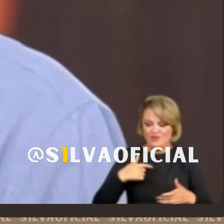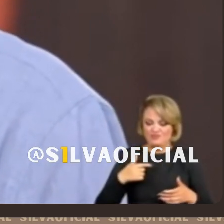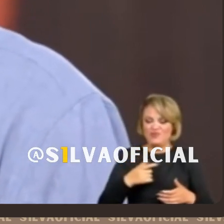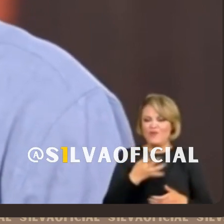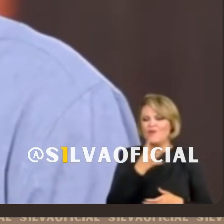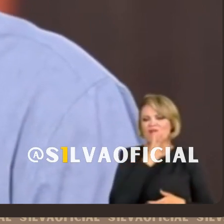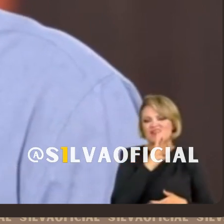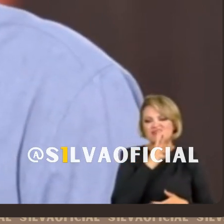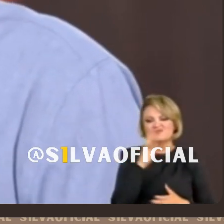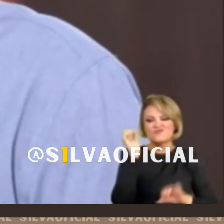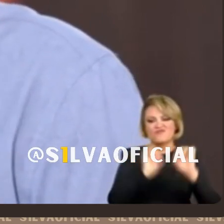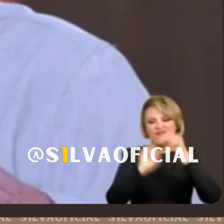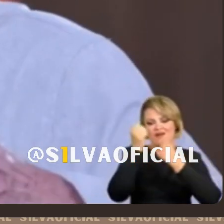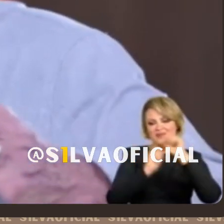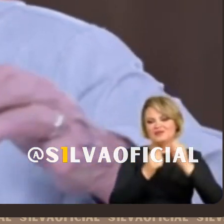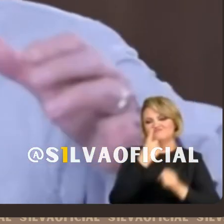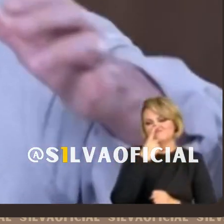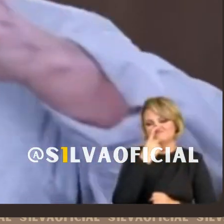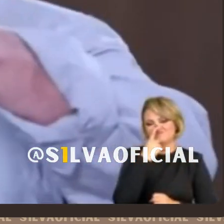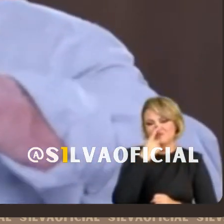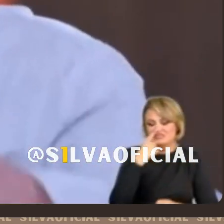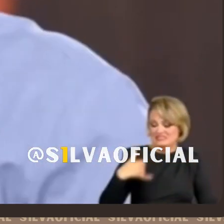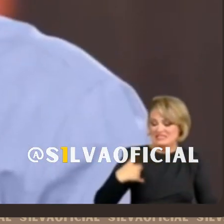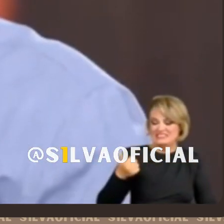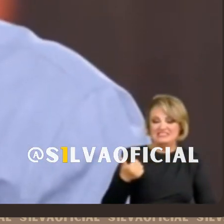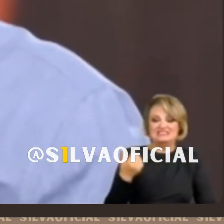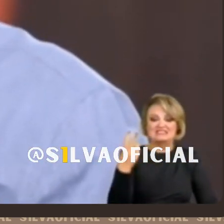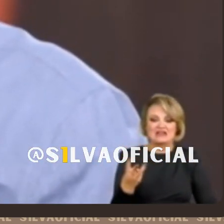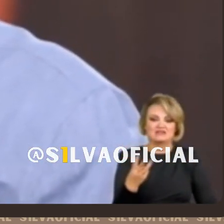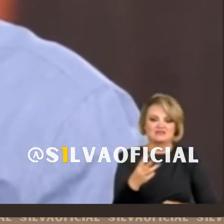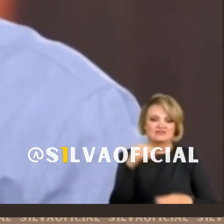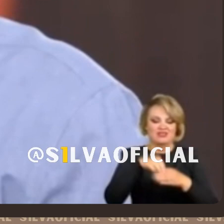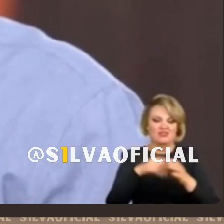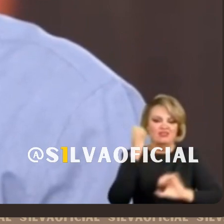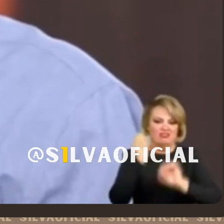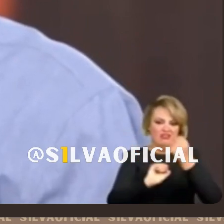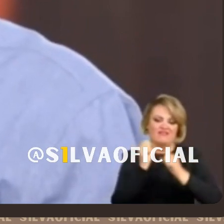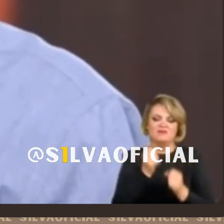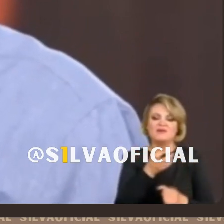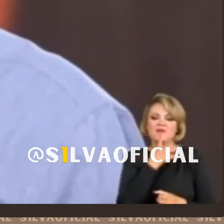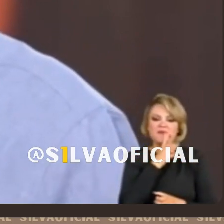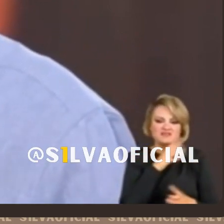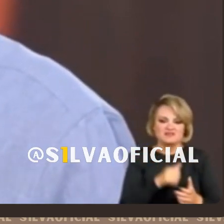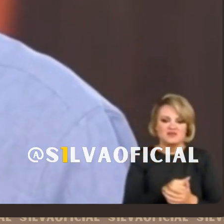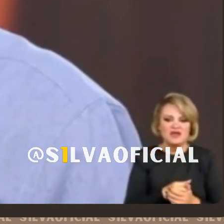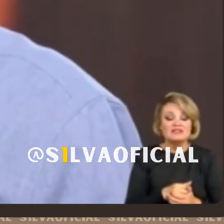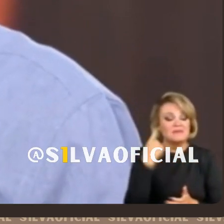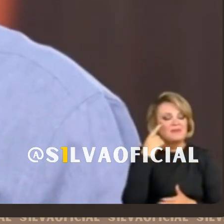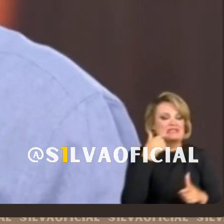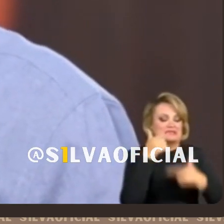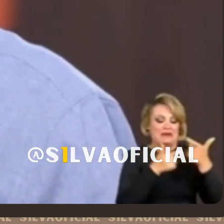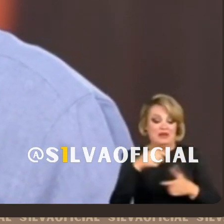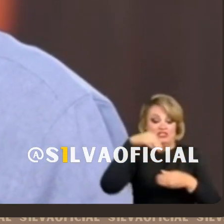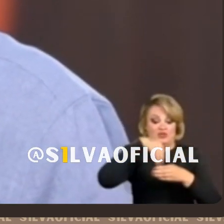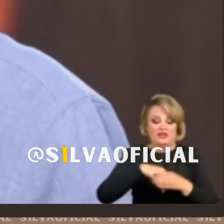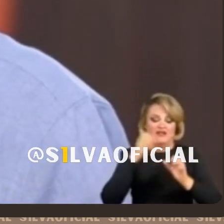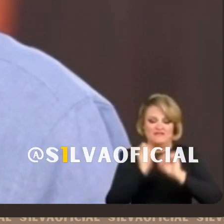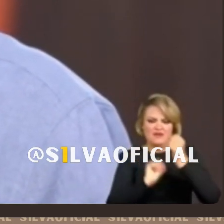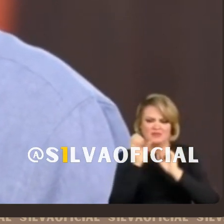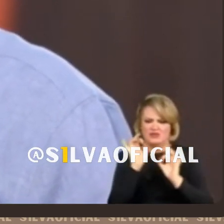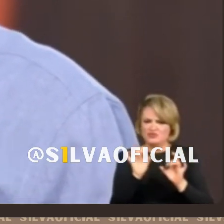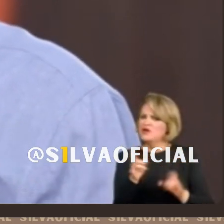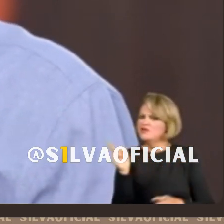anos de idade, a gente acha que o emprego é só dentro de uma fábrica. Mas tem gente que prefere trabalhar em